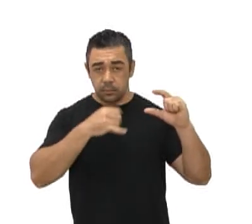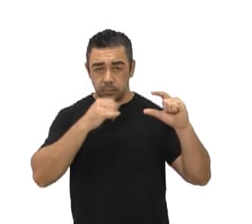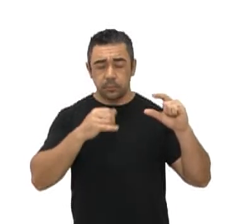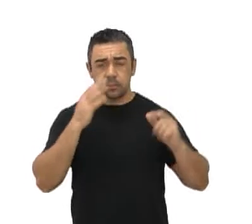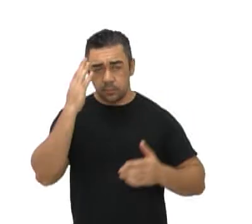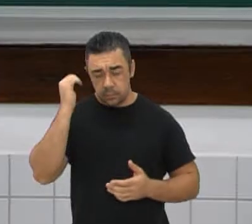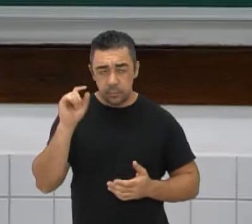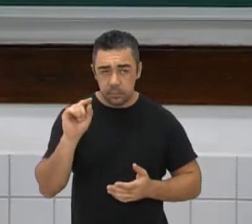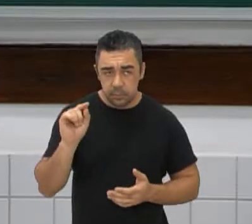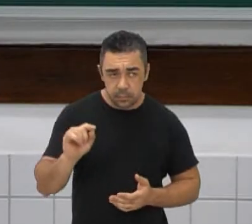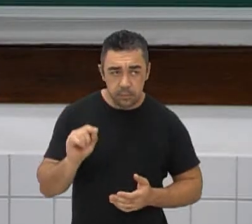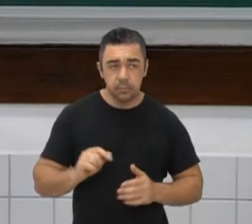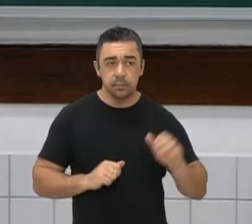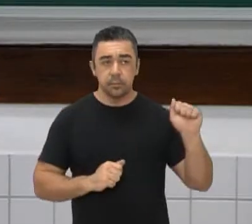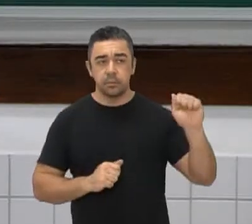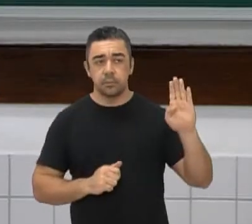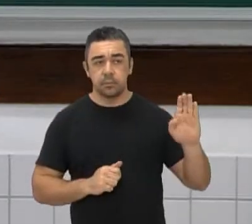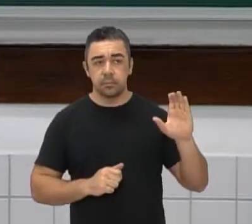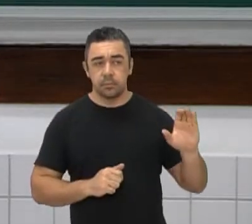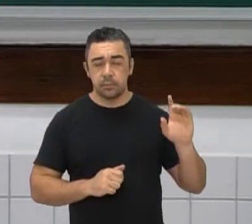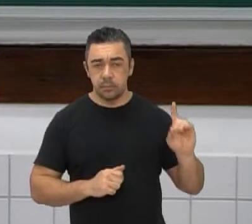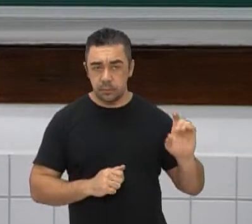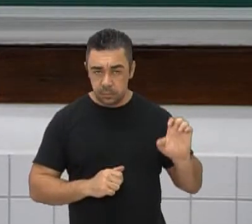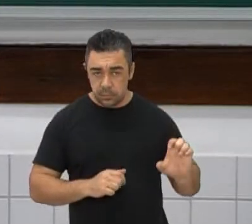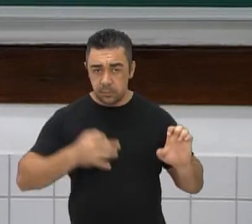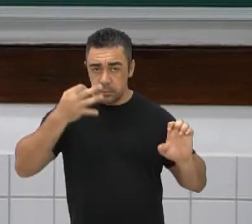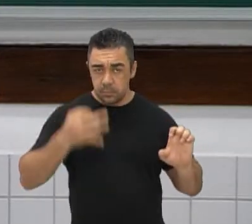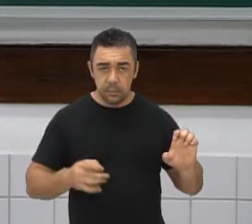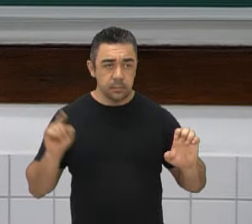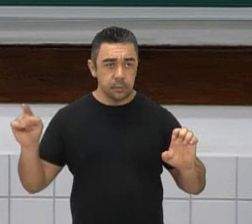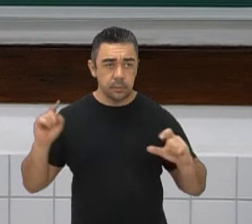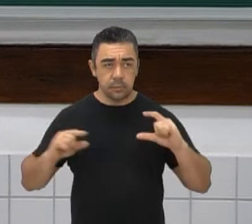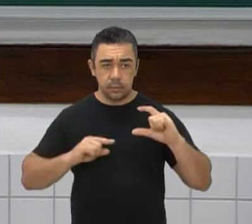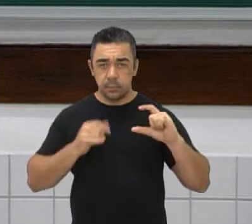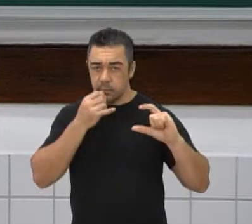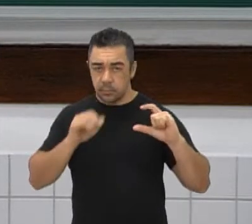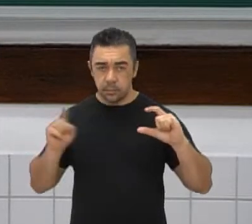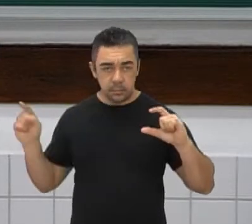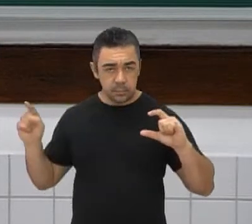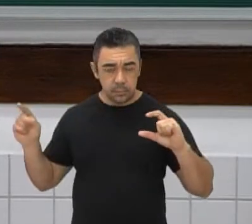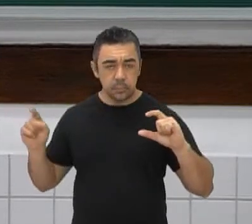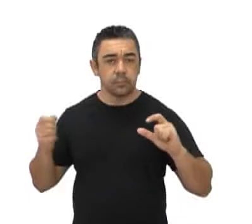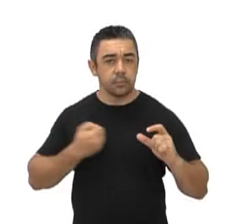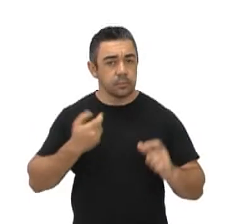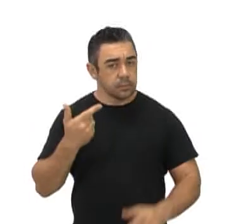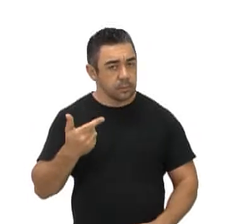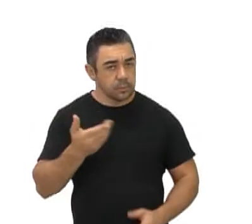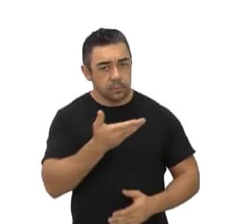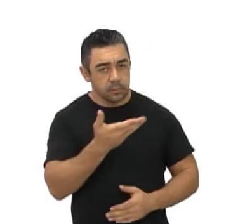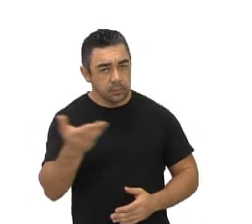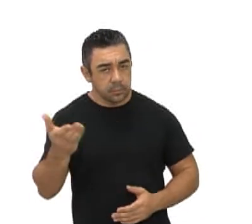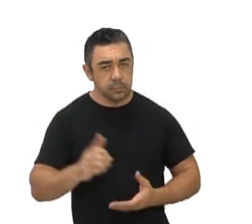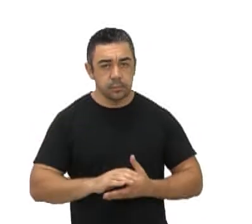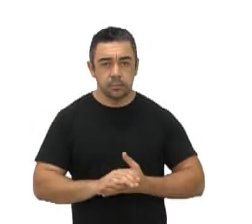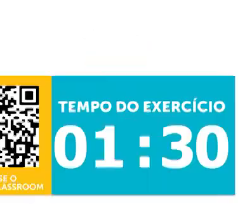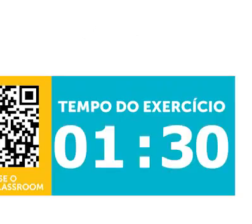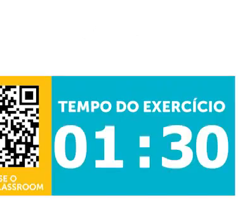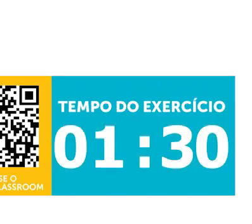Quero saber qual das opções é a correta em relação àquela pilha representada no exercício 2. Agora é com vocês.